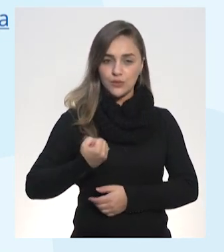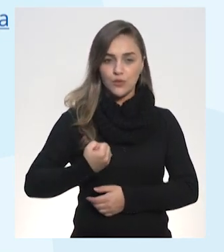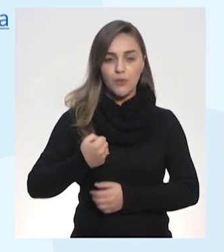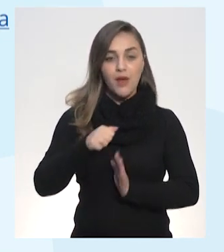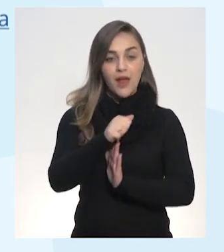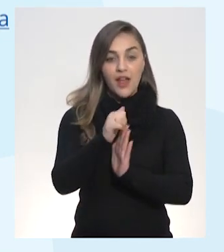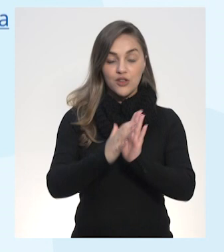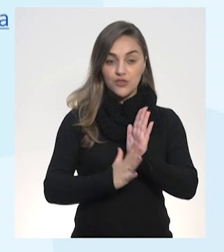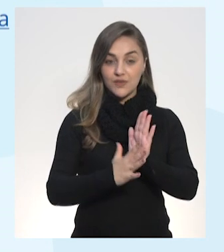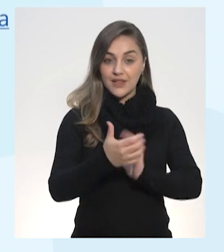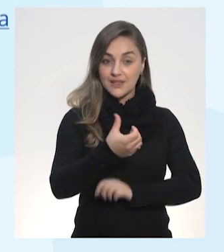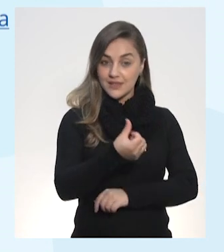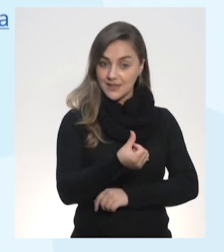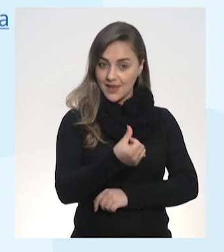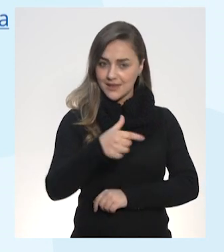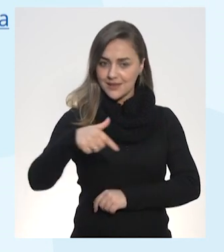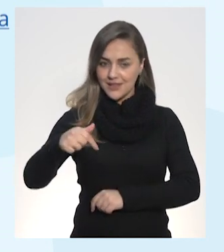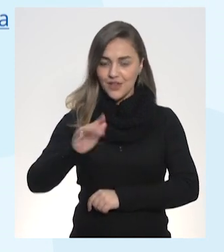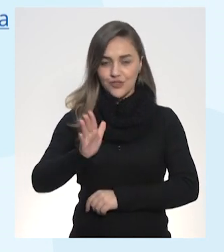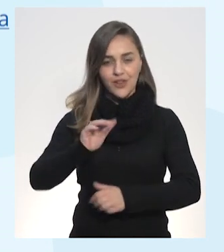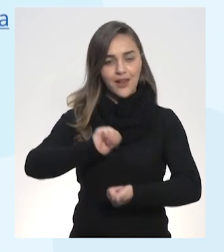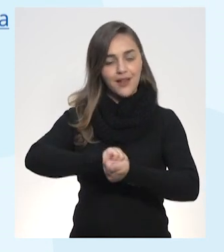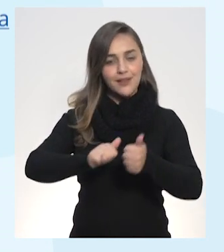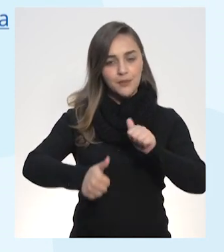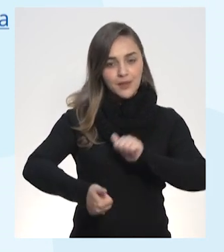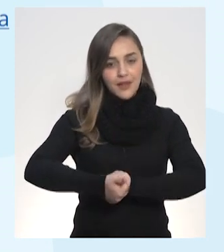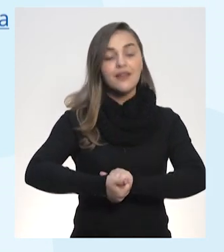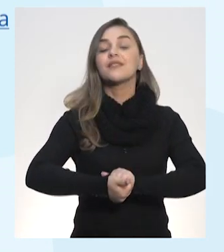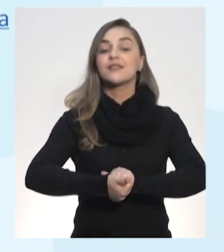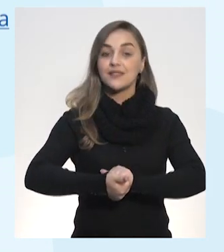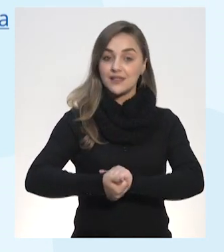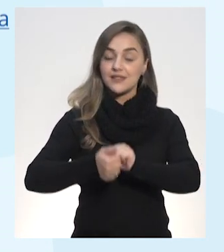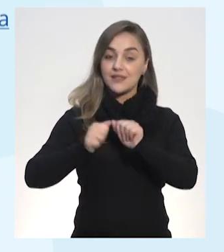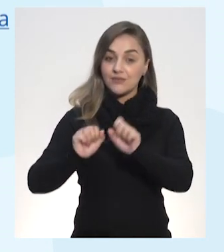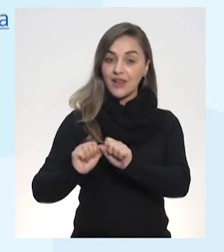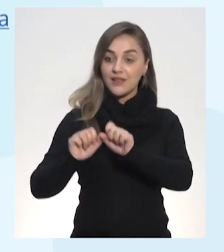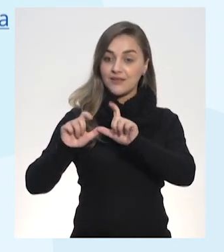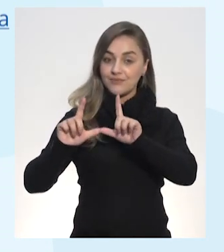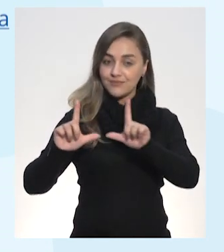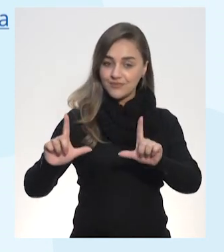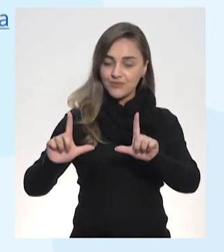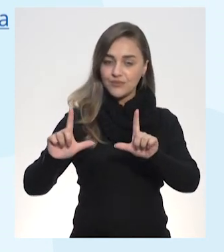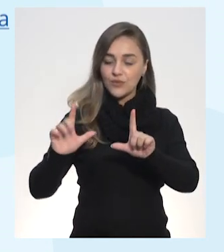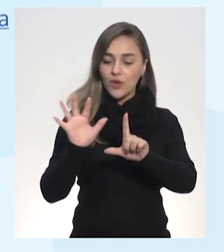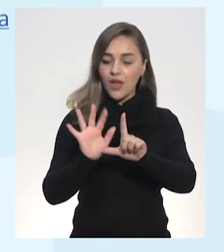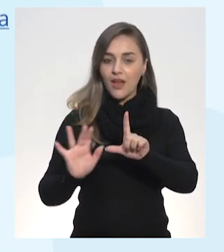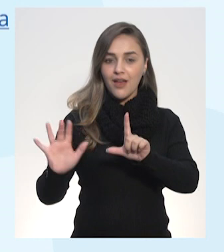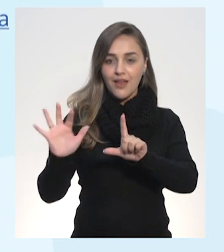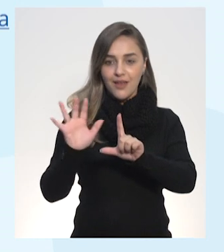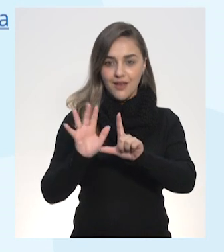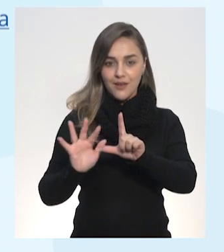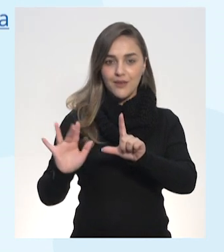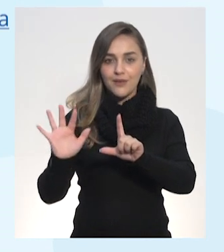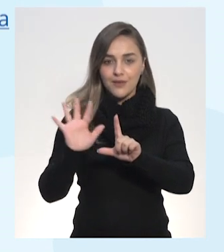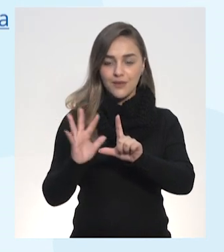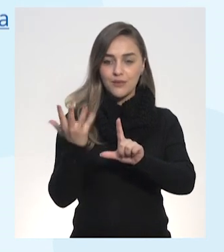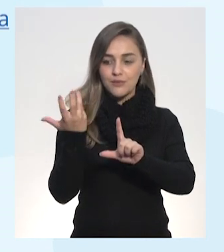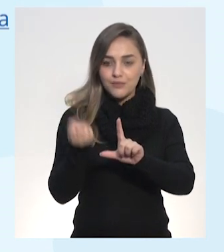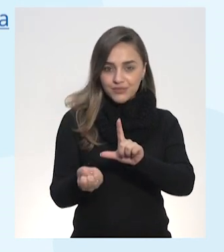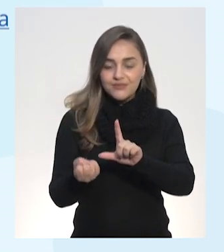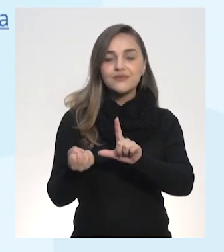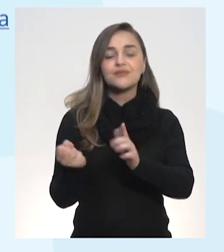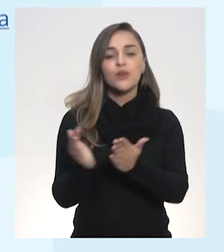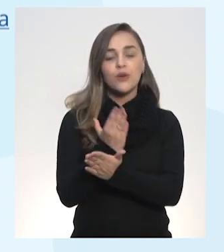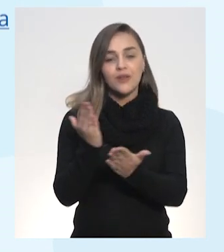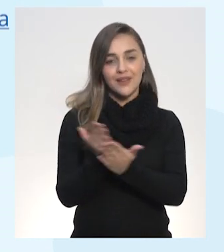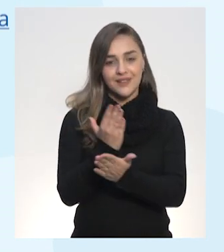7, mas elas estão adaptadas, e aí tem aí na tela o link para vocês fazerem o download do caderno do aluno